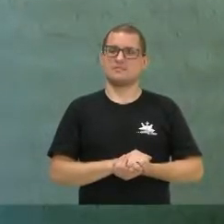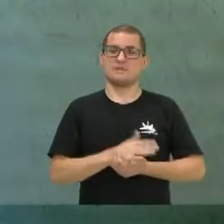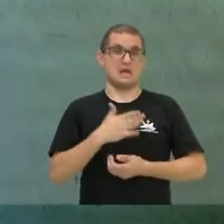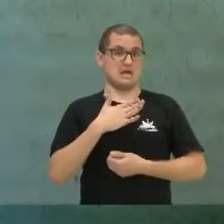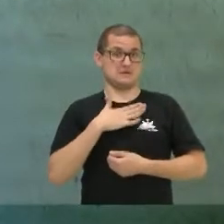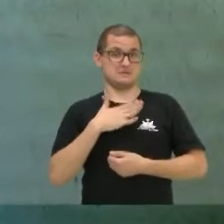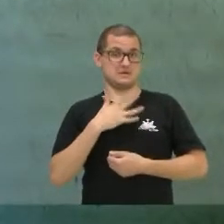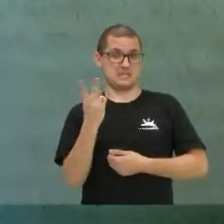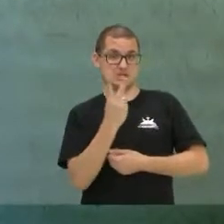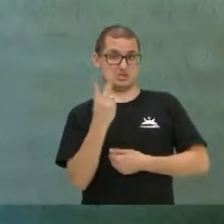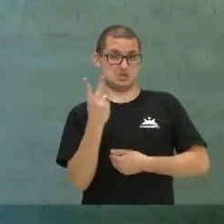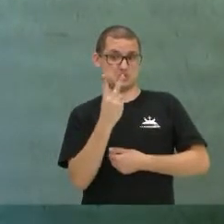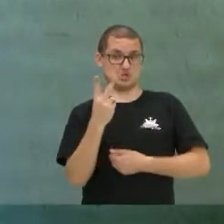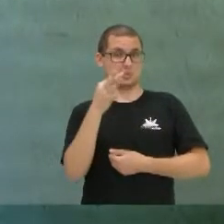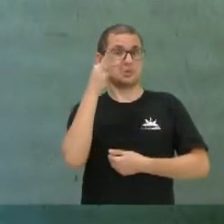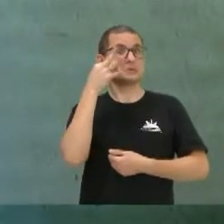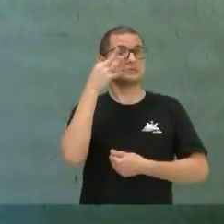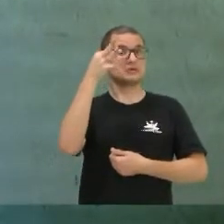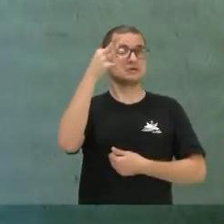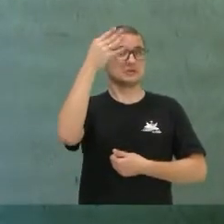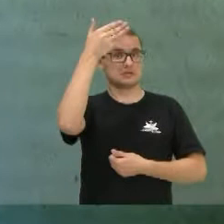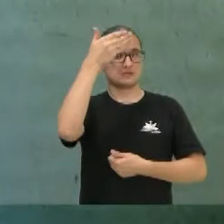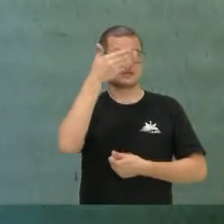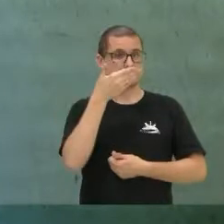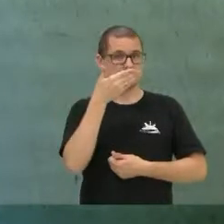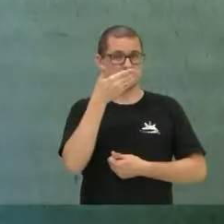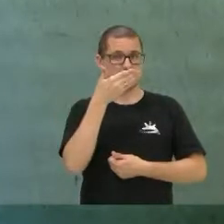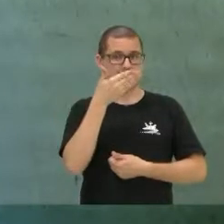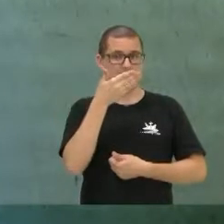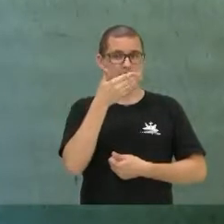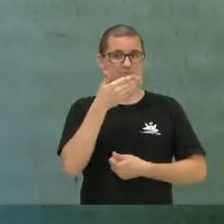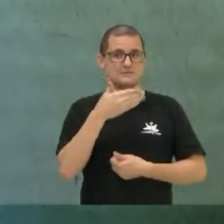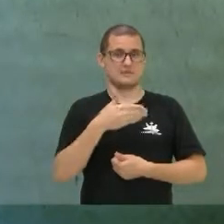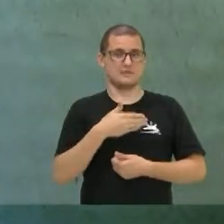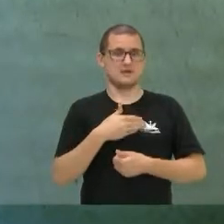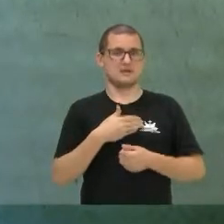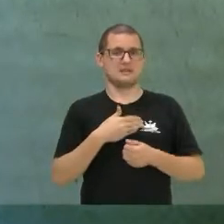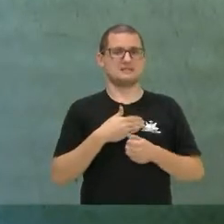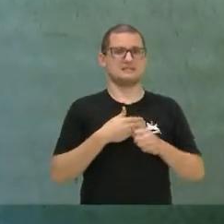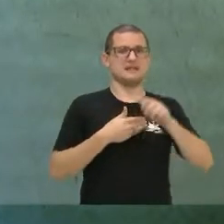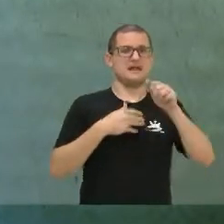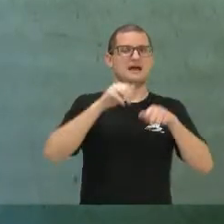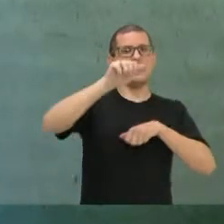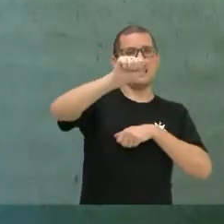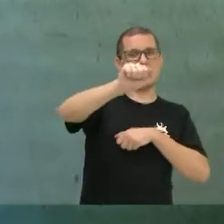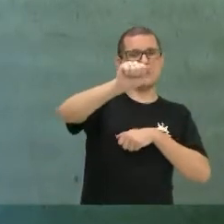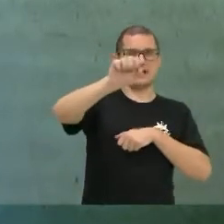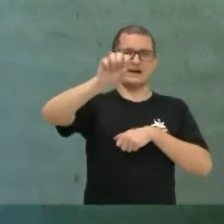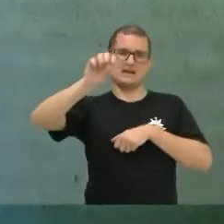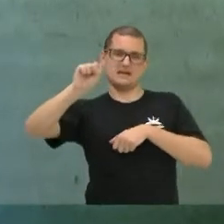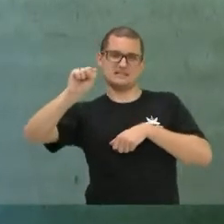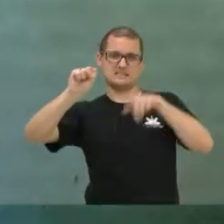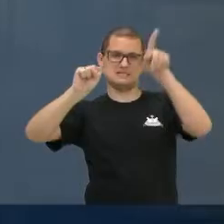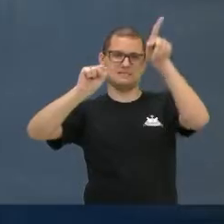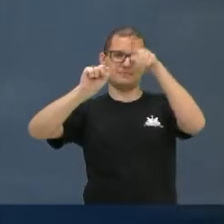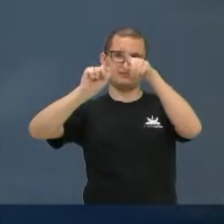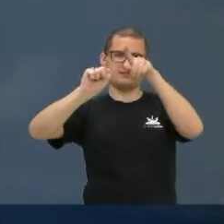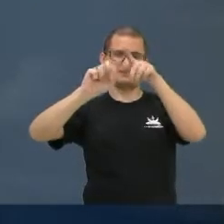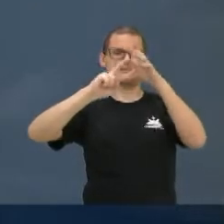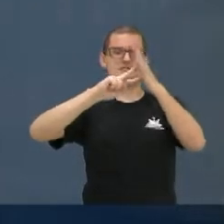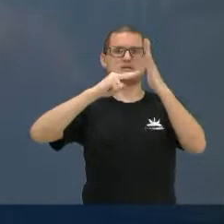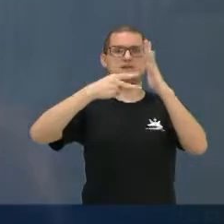duas testemunhas a elas têm esse artigo definido da